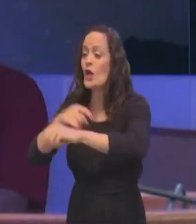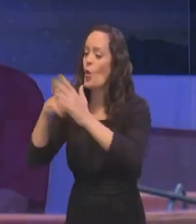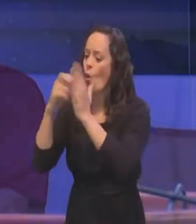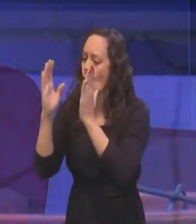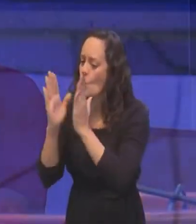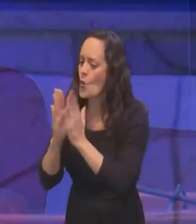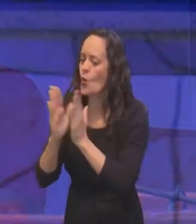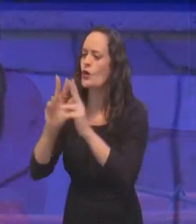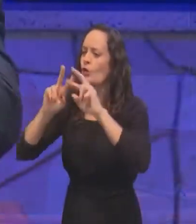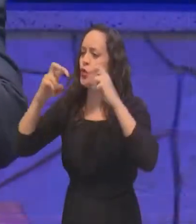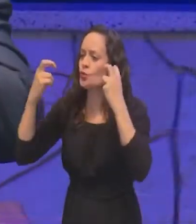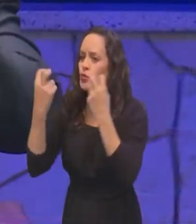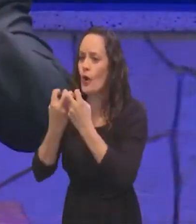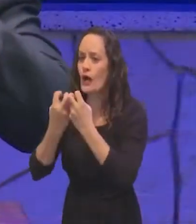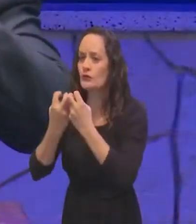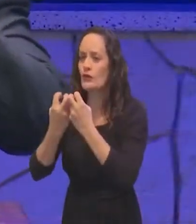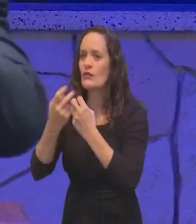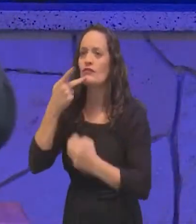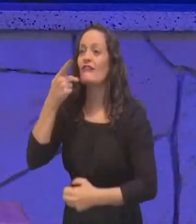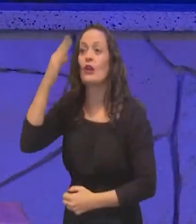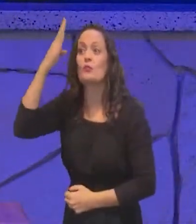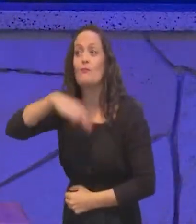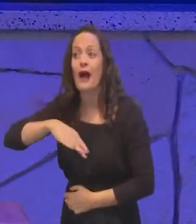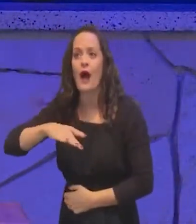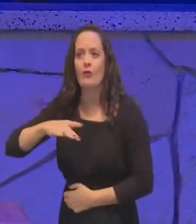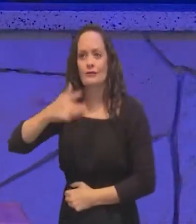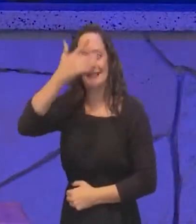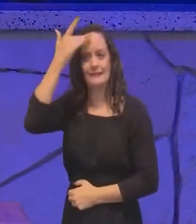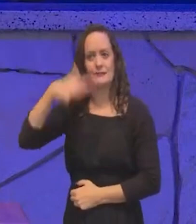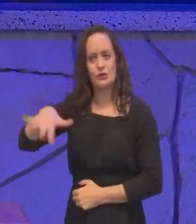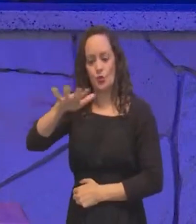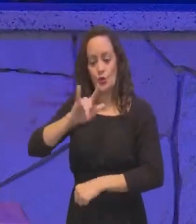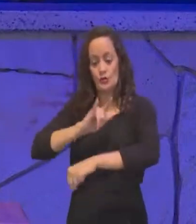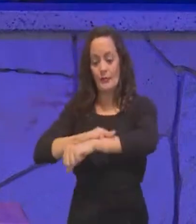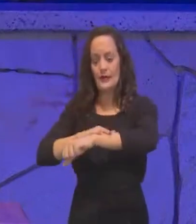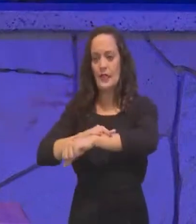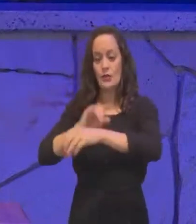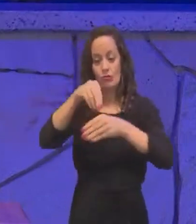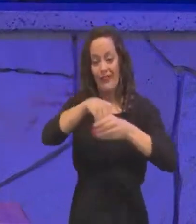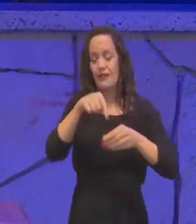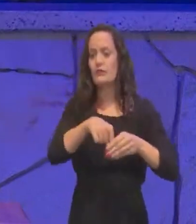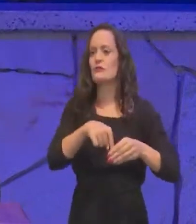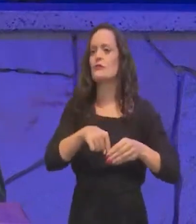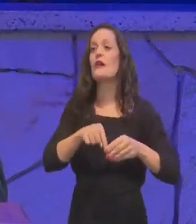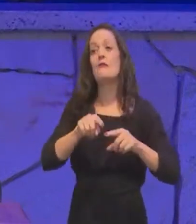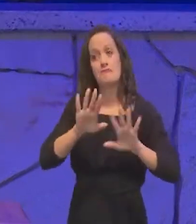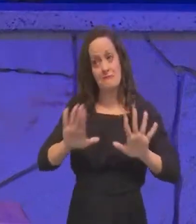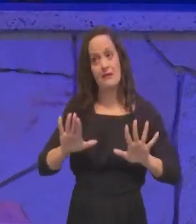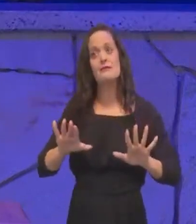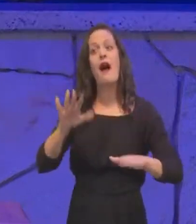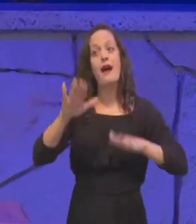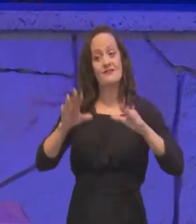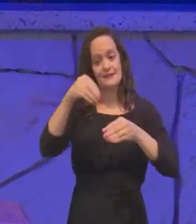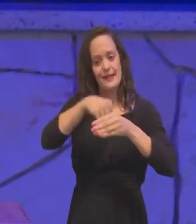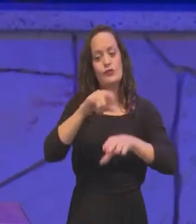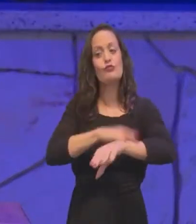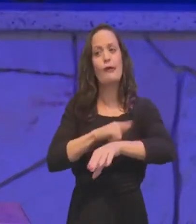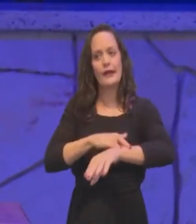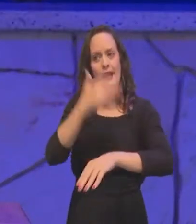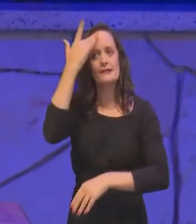e louvando ao Senhor e não está falando mal das pessoas dentro de um banheiro. Talvez seja um lugar que Satanás habite bem, é dentro de